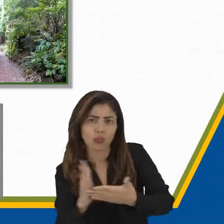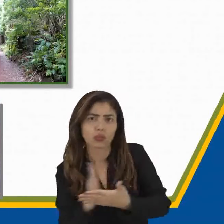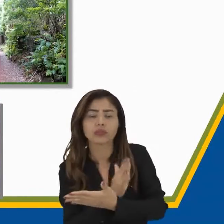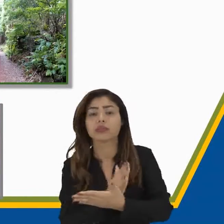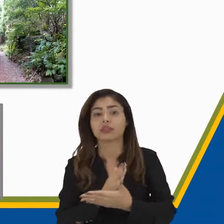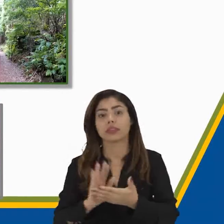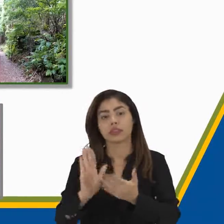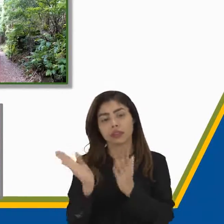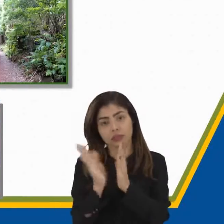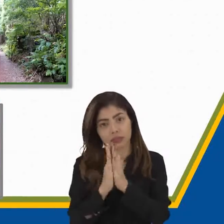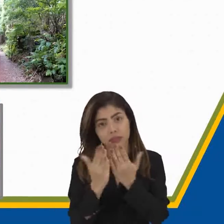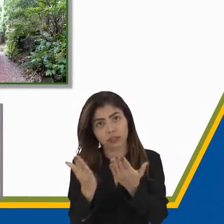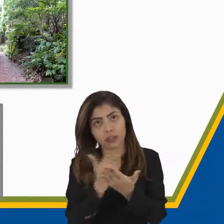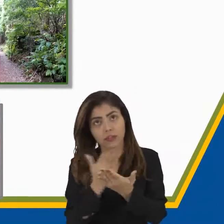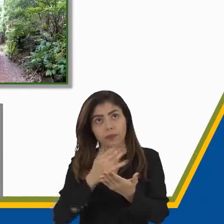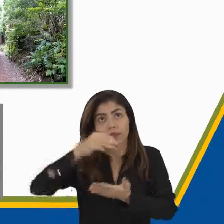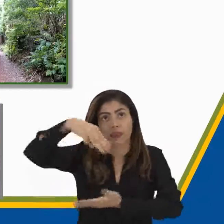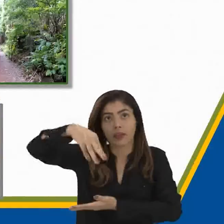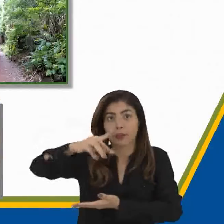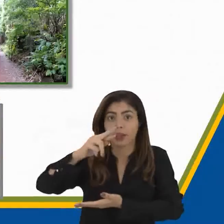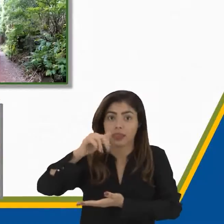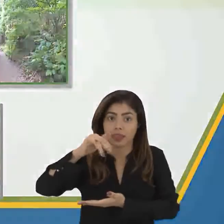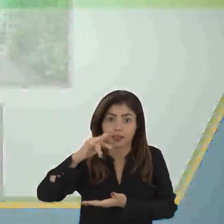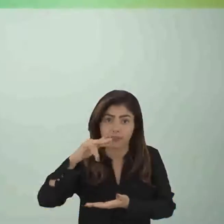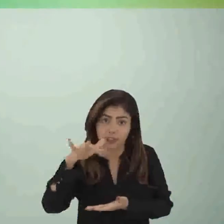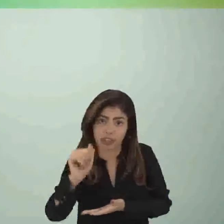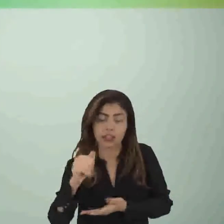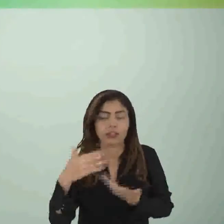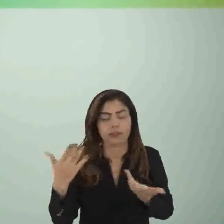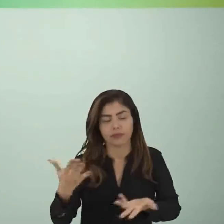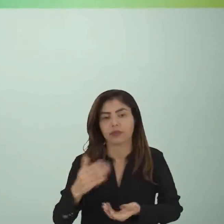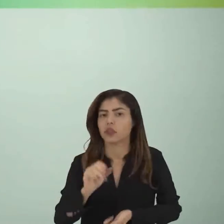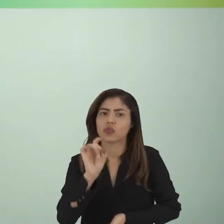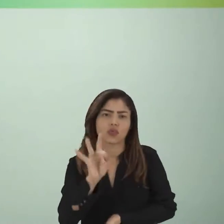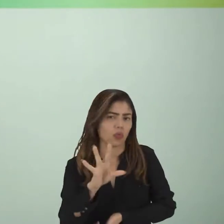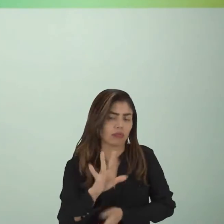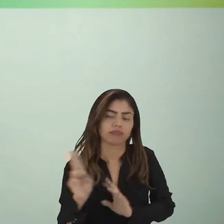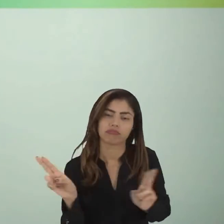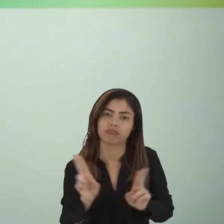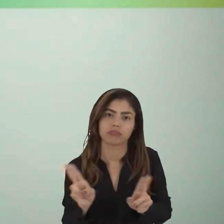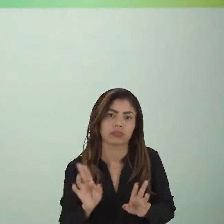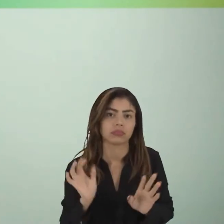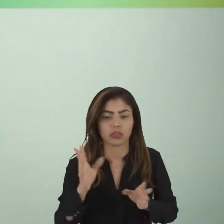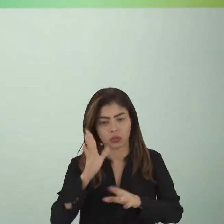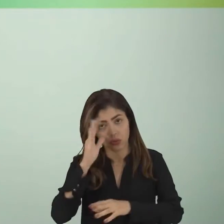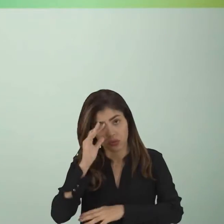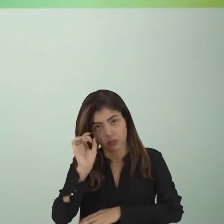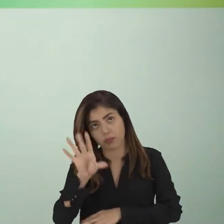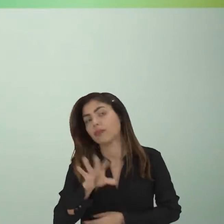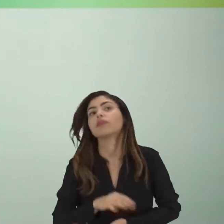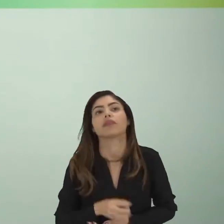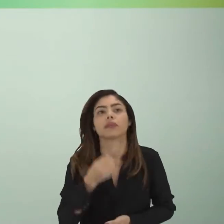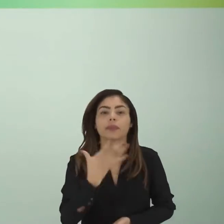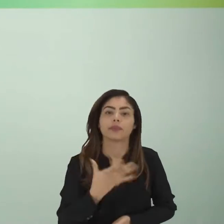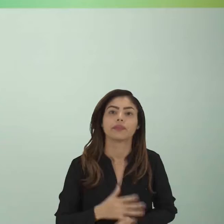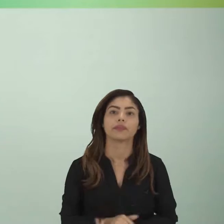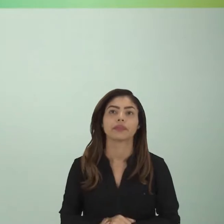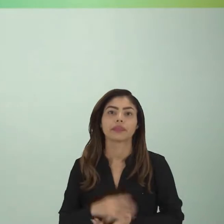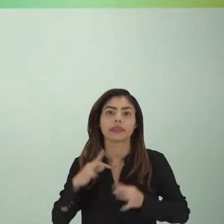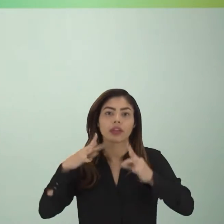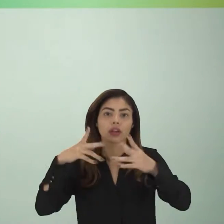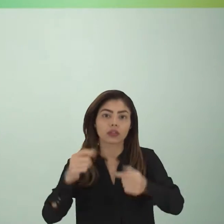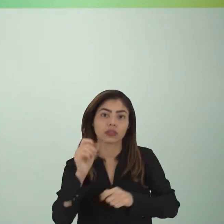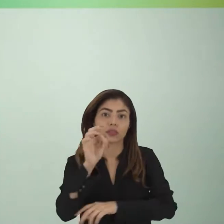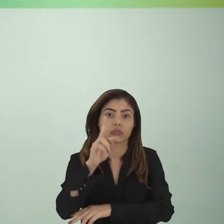livros, chamado de metafita, com pH, mas isso é só questão de curiosidade. Bom, todos